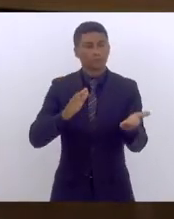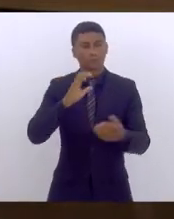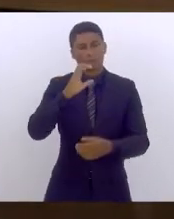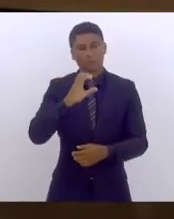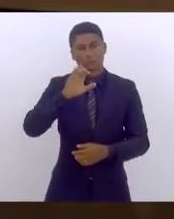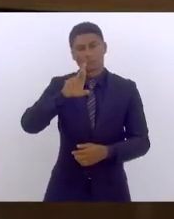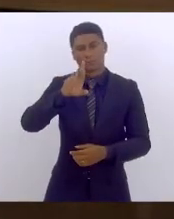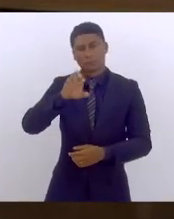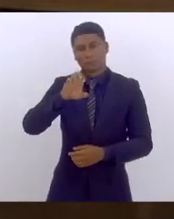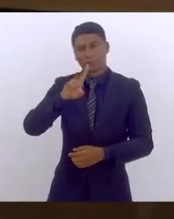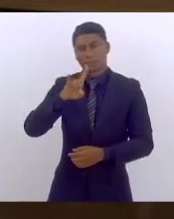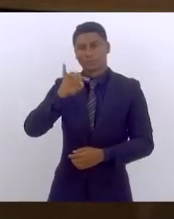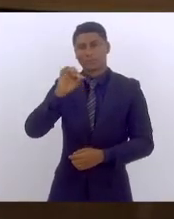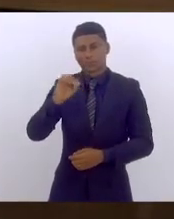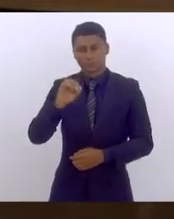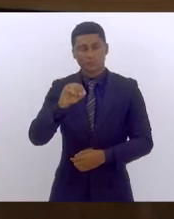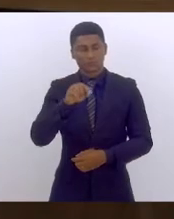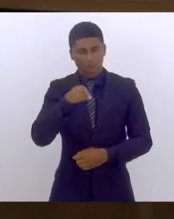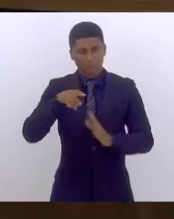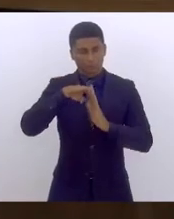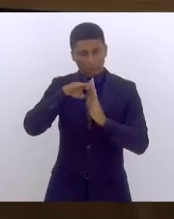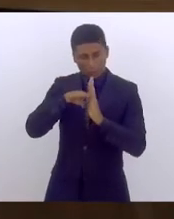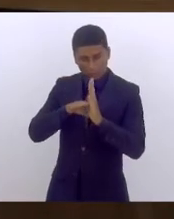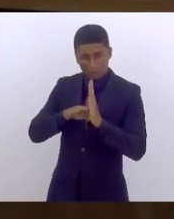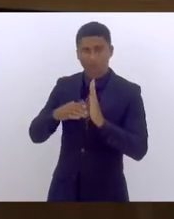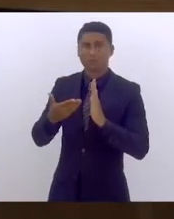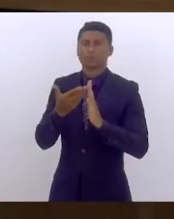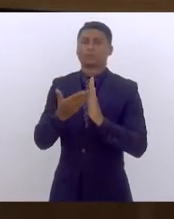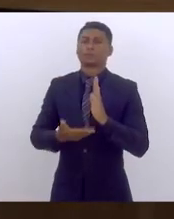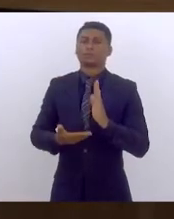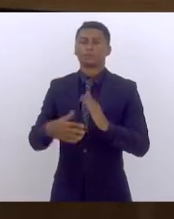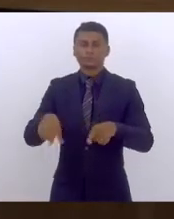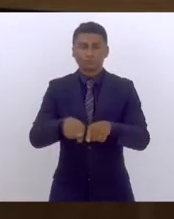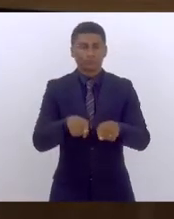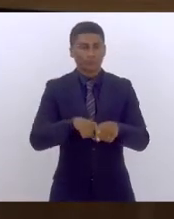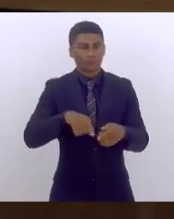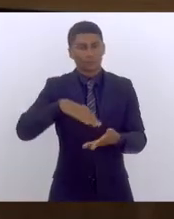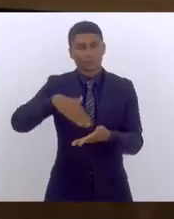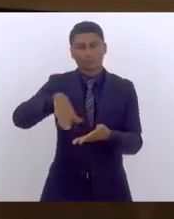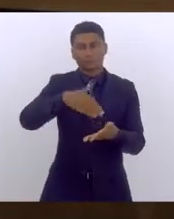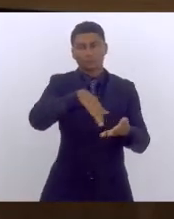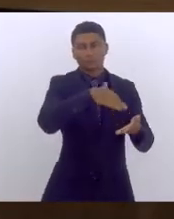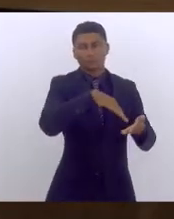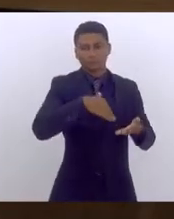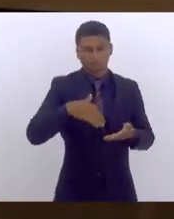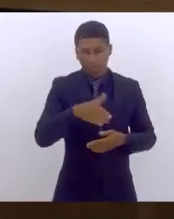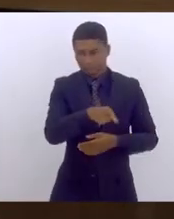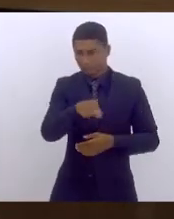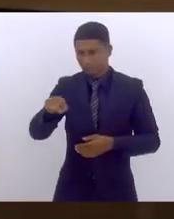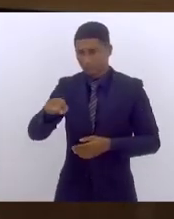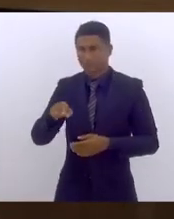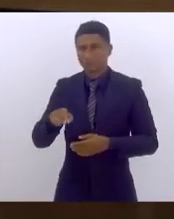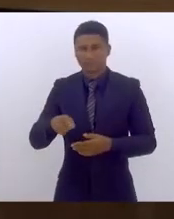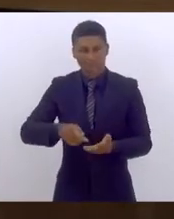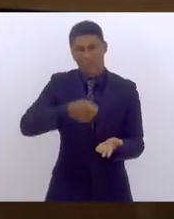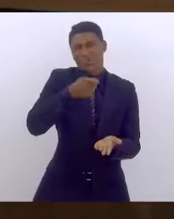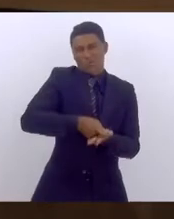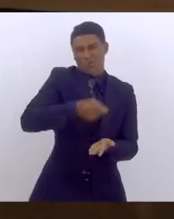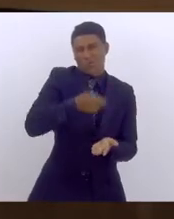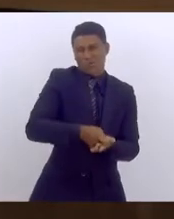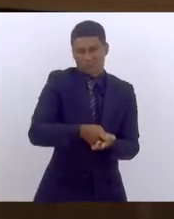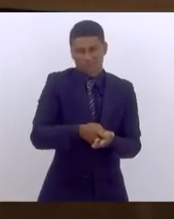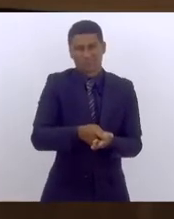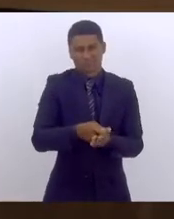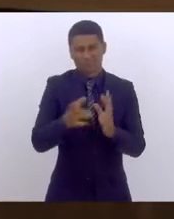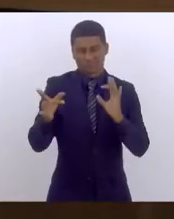crédito previstas pelo programa, que os escritórios de cobrança credenciados pela AGRIO